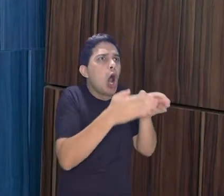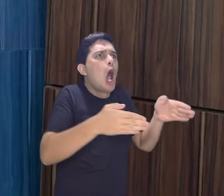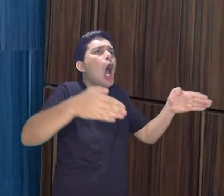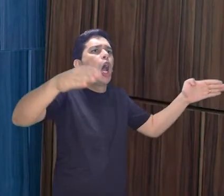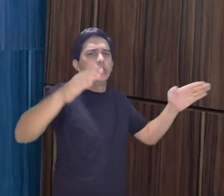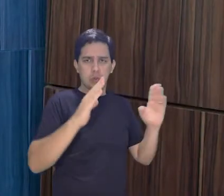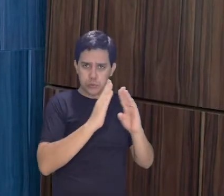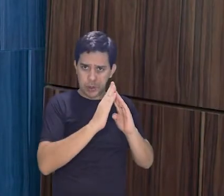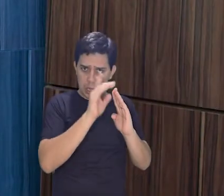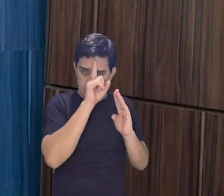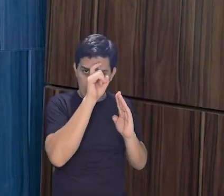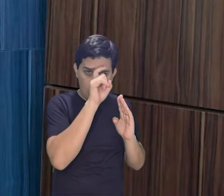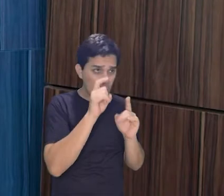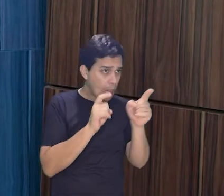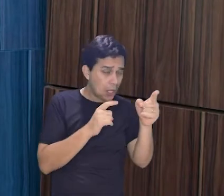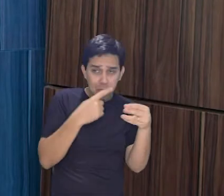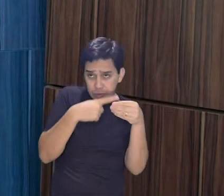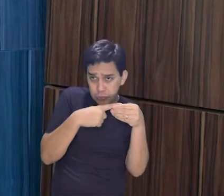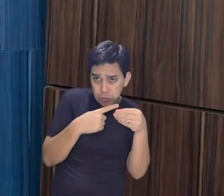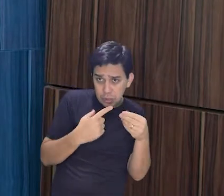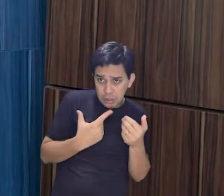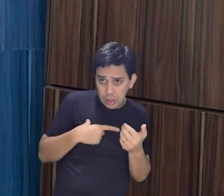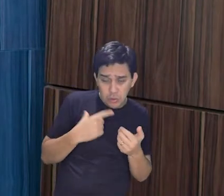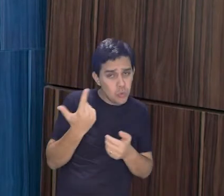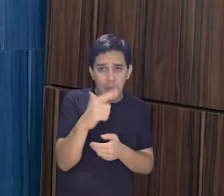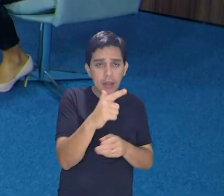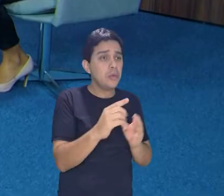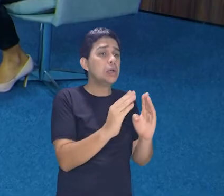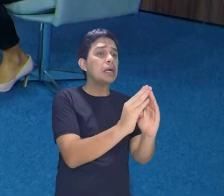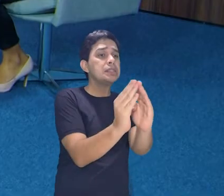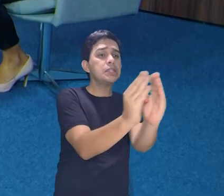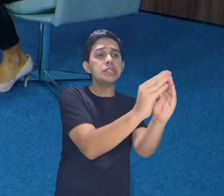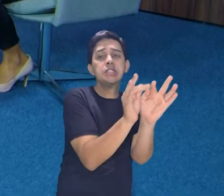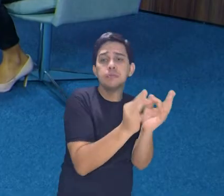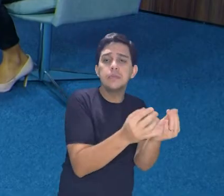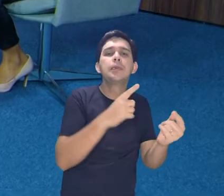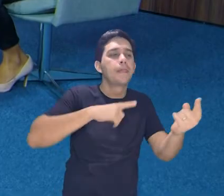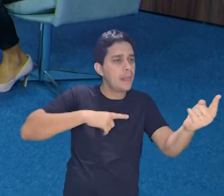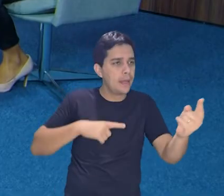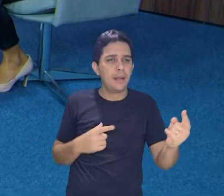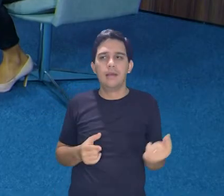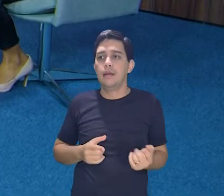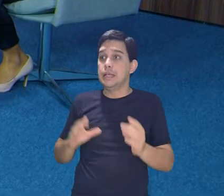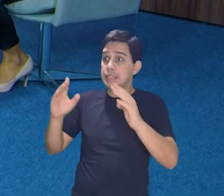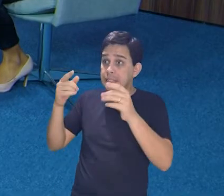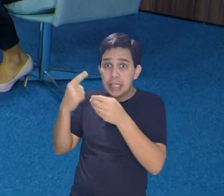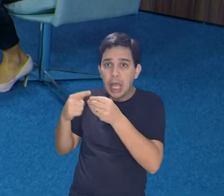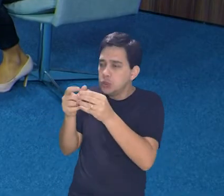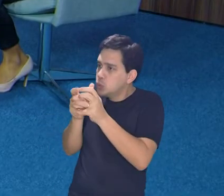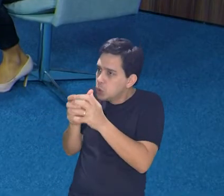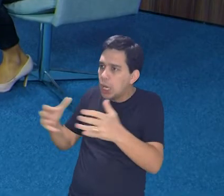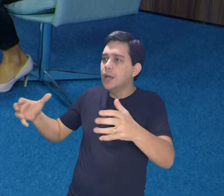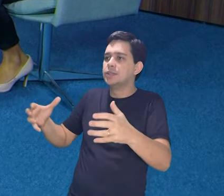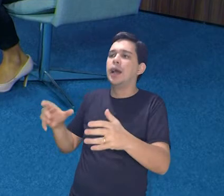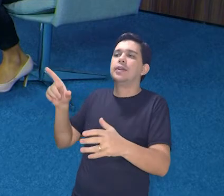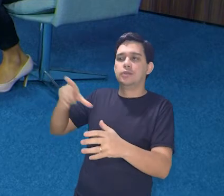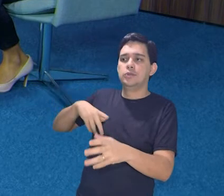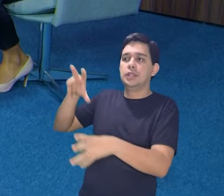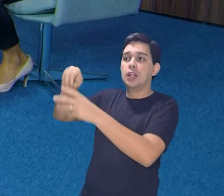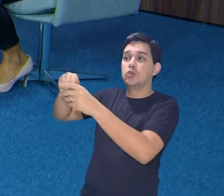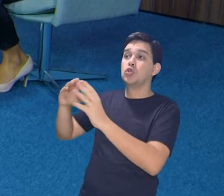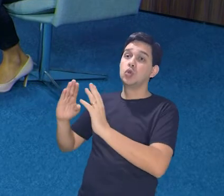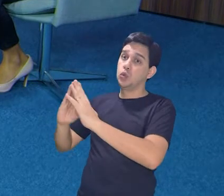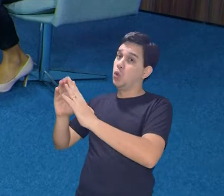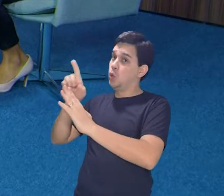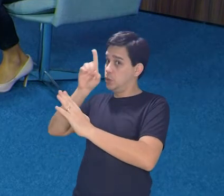hospital. Mas assim, esse atendimento integrado ele não é esquecido. Então a gente trabalha com o porte do município com diferentes modelos no estado, né? A gente tem para